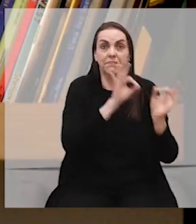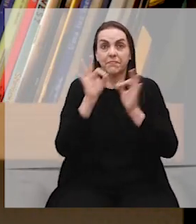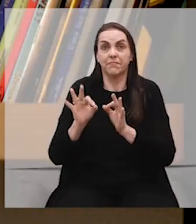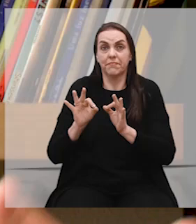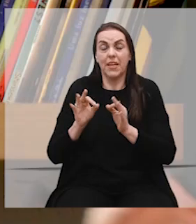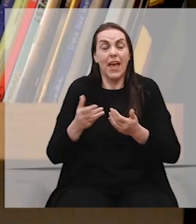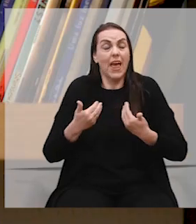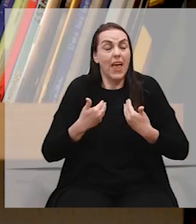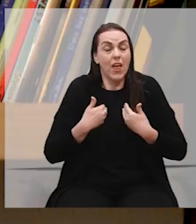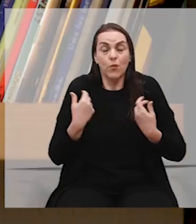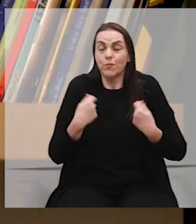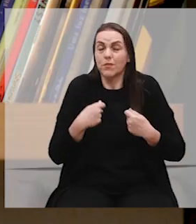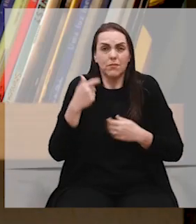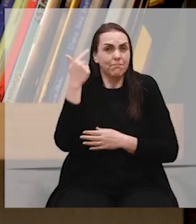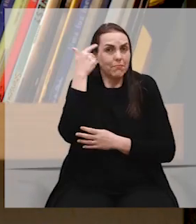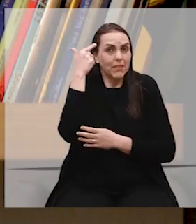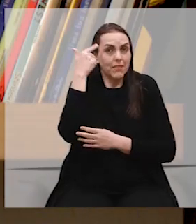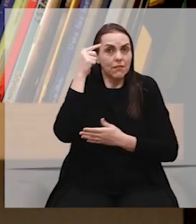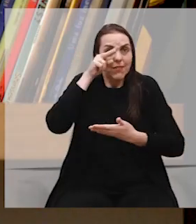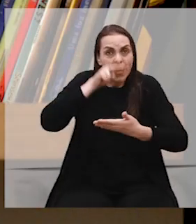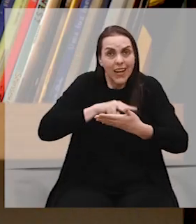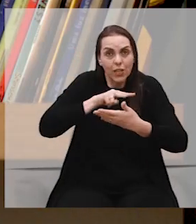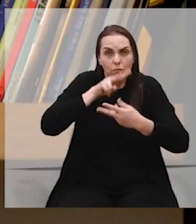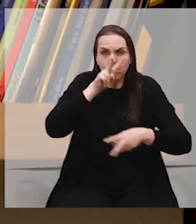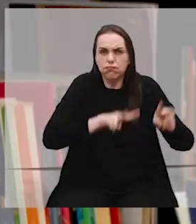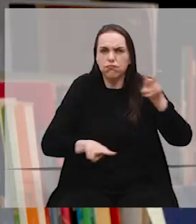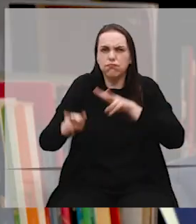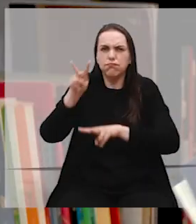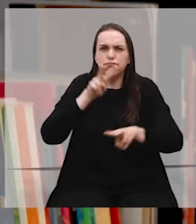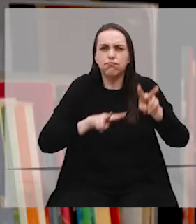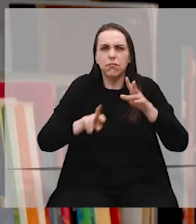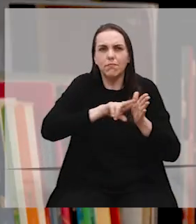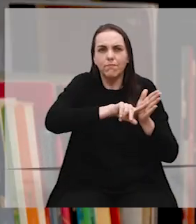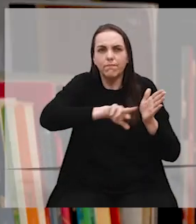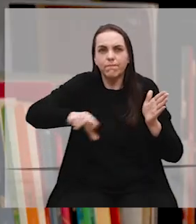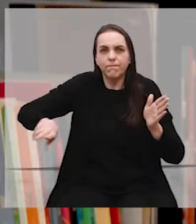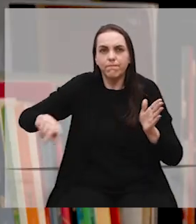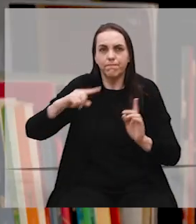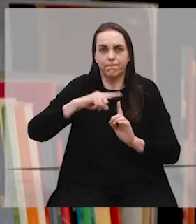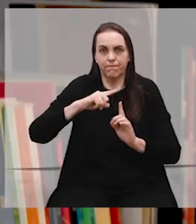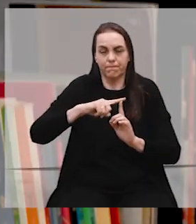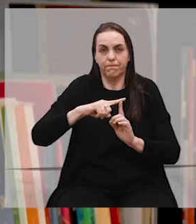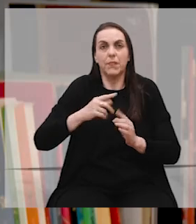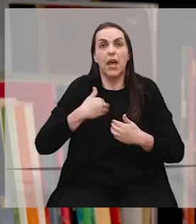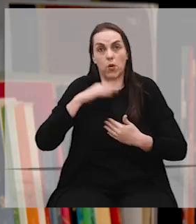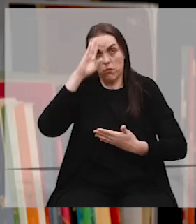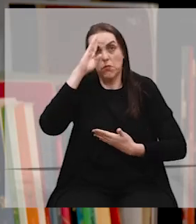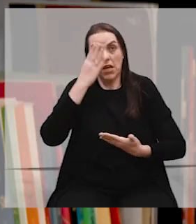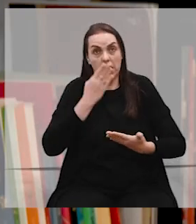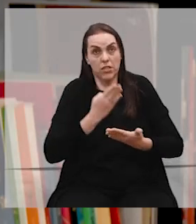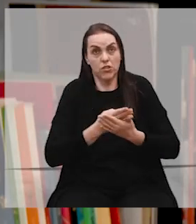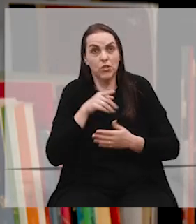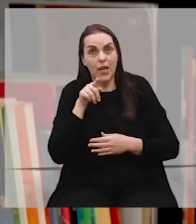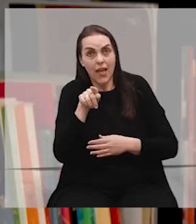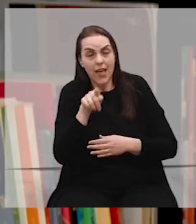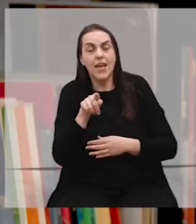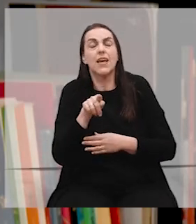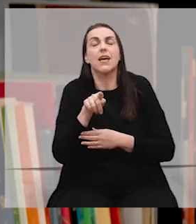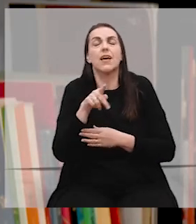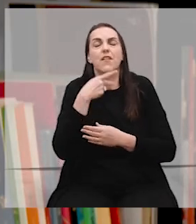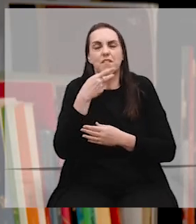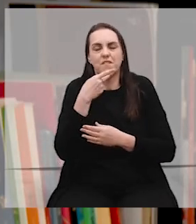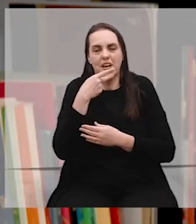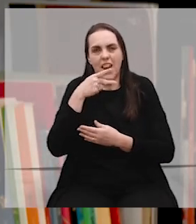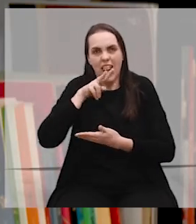Então, eu preciso pensar nesse leitor múltiplo. E creio que esse leitor que o Vonei fala é um